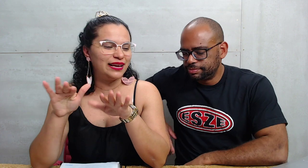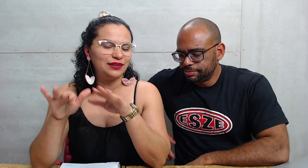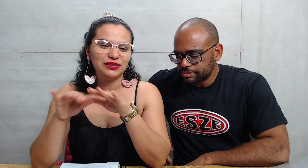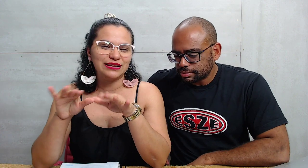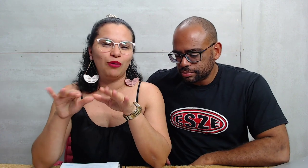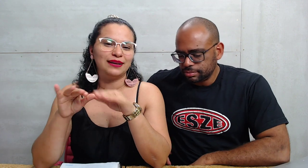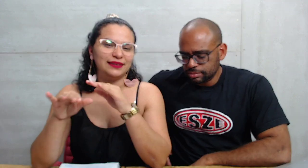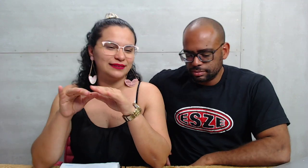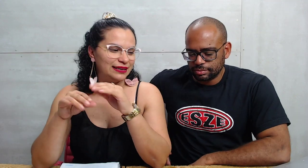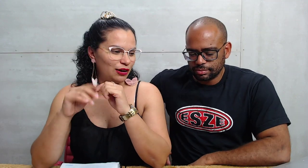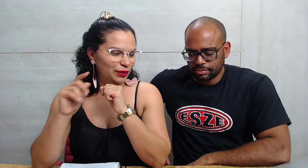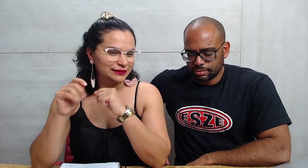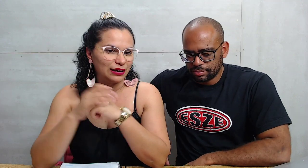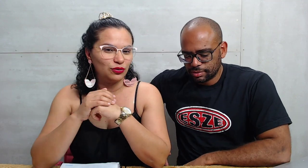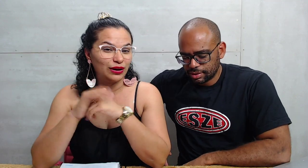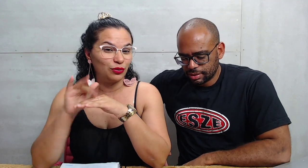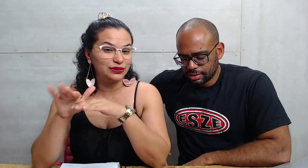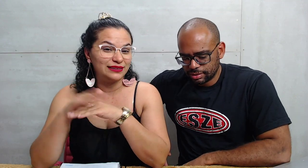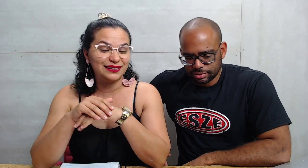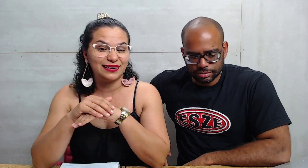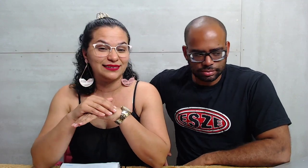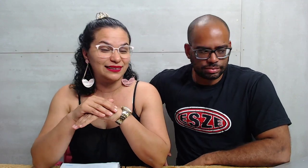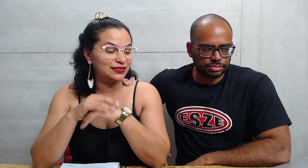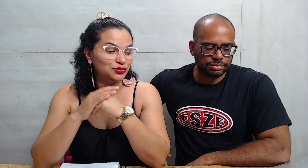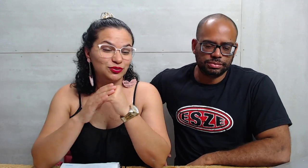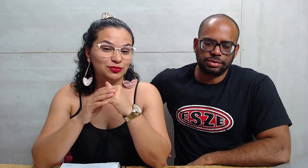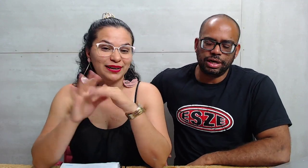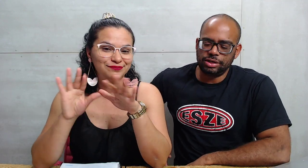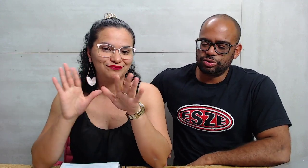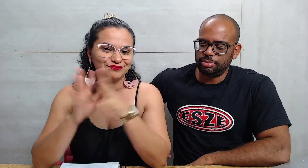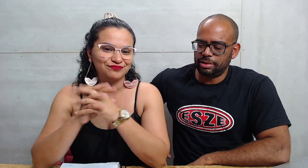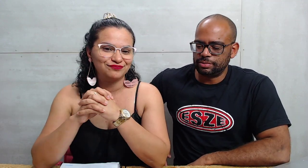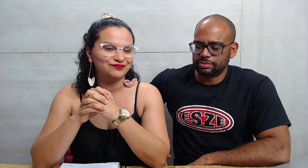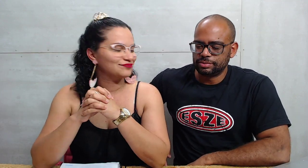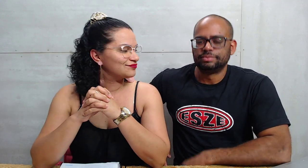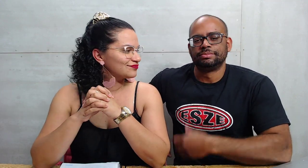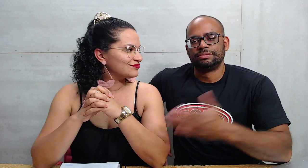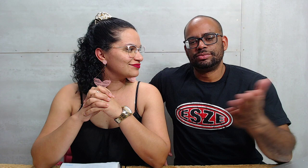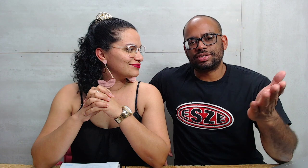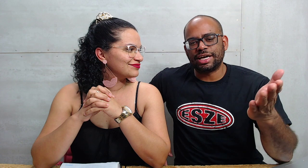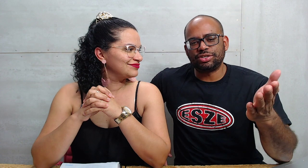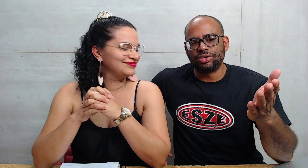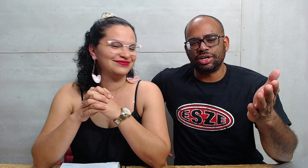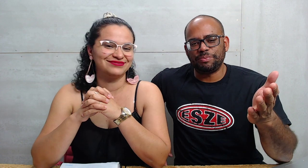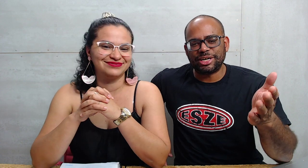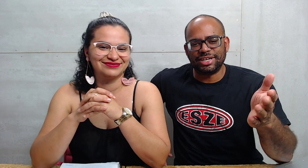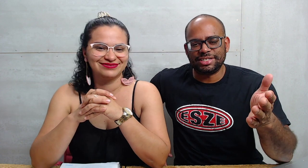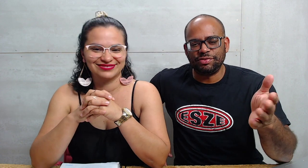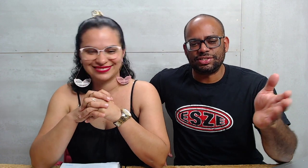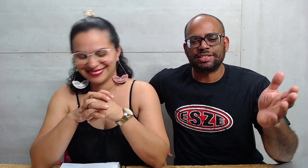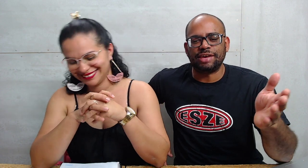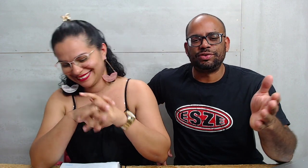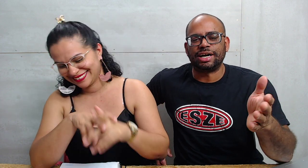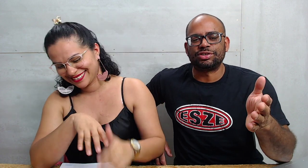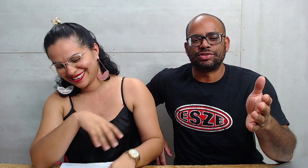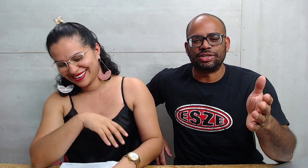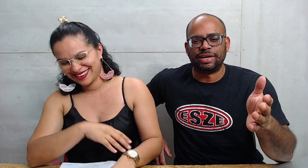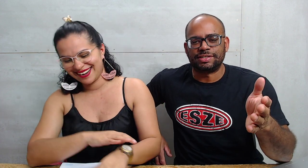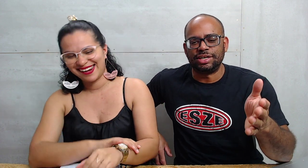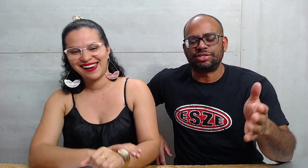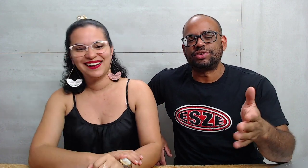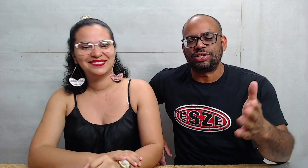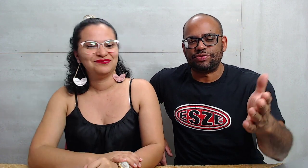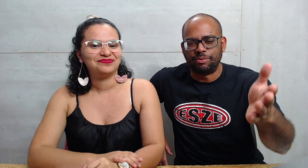Algum isqueirinho quis arrumar treta e aumentar, colocar o Datena na treta junto. Mas... é isso mesmo. Não esquece de curtir, compartilhar esse vídeo, se inscreve no canal se